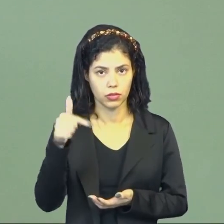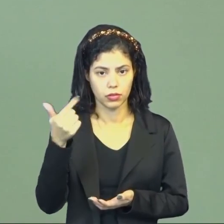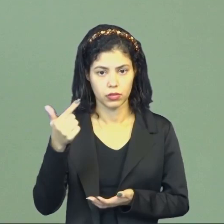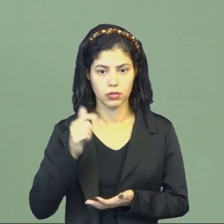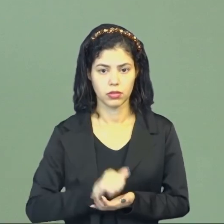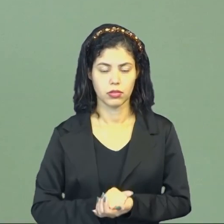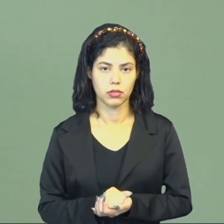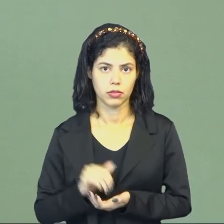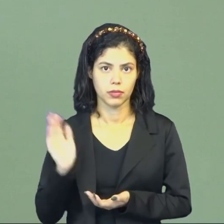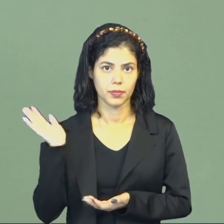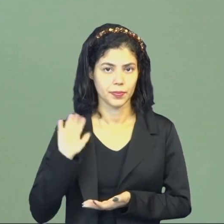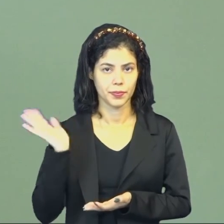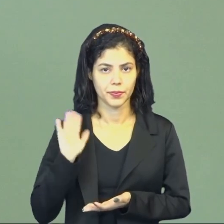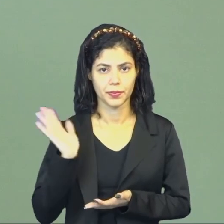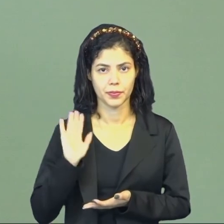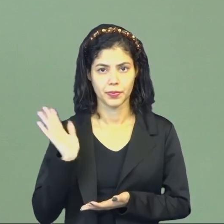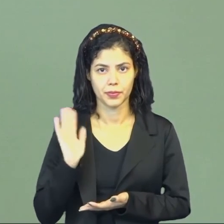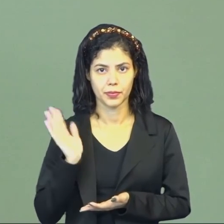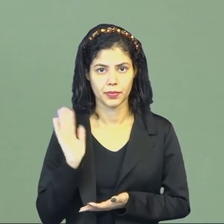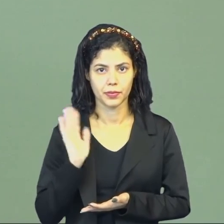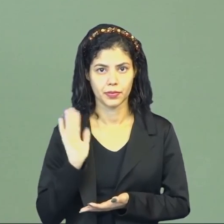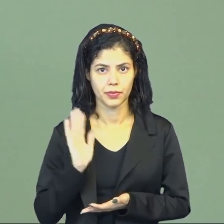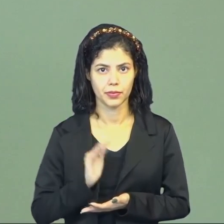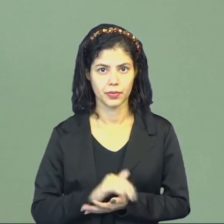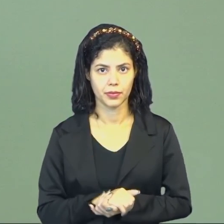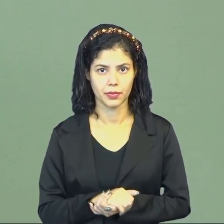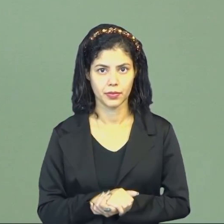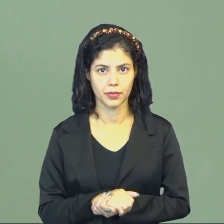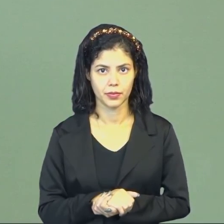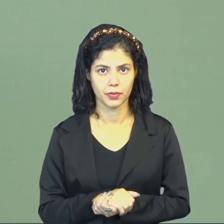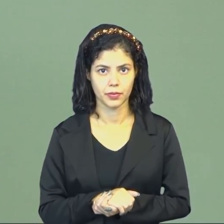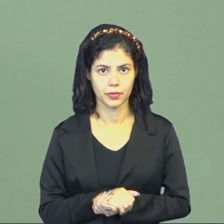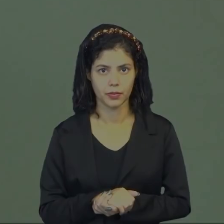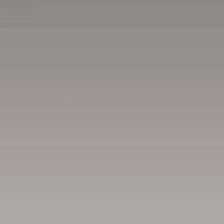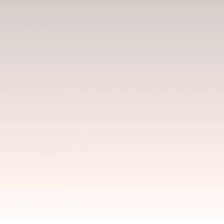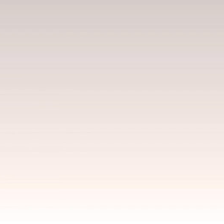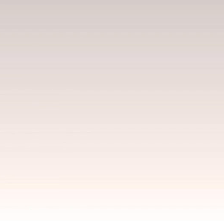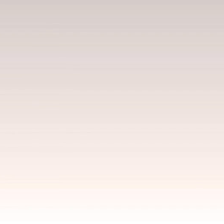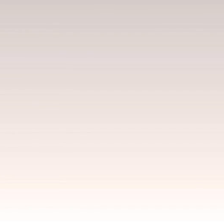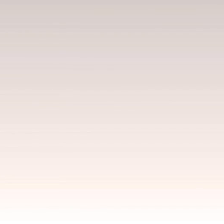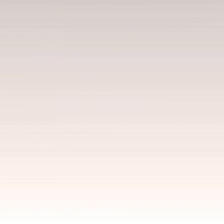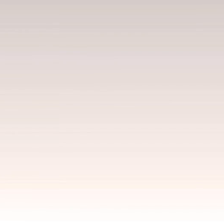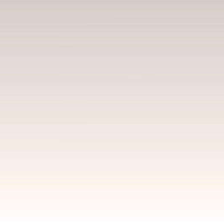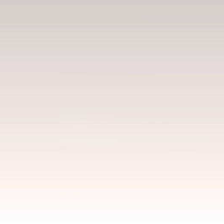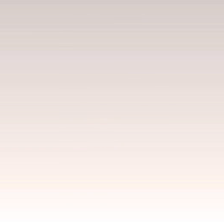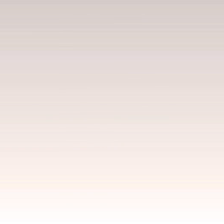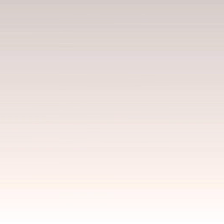que vem. Bye bye, see you next class.